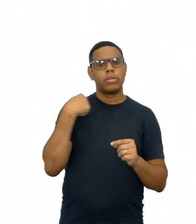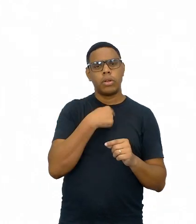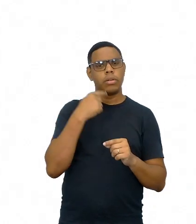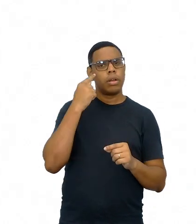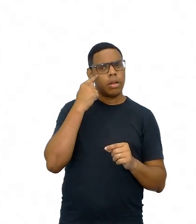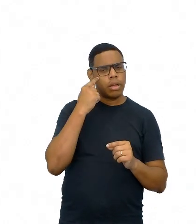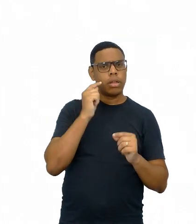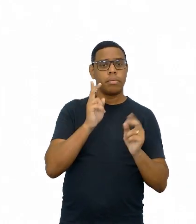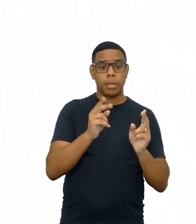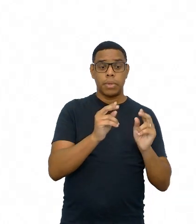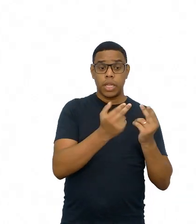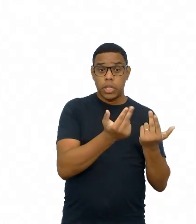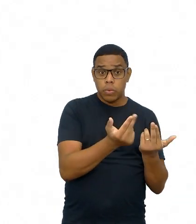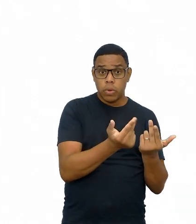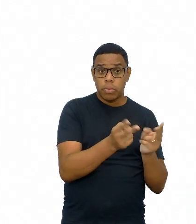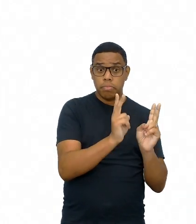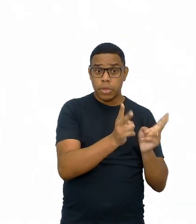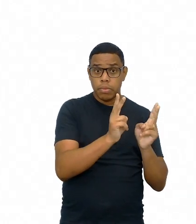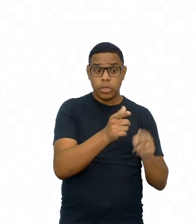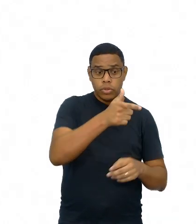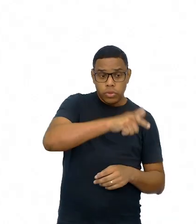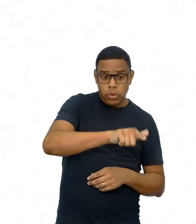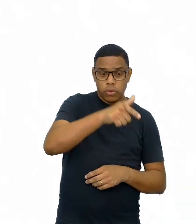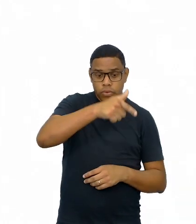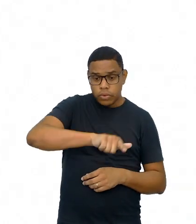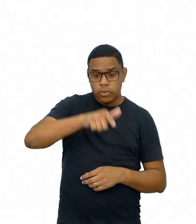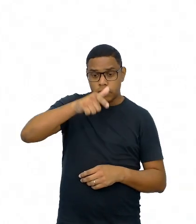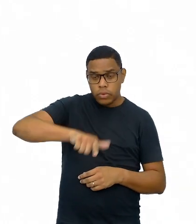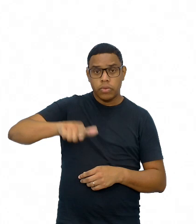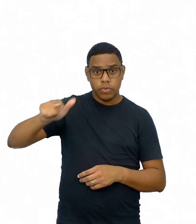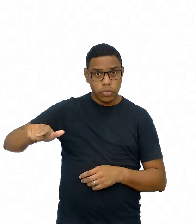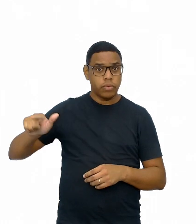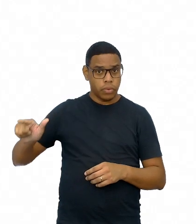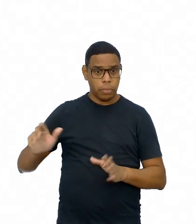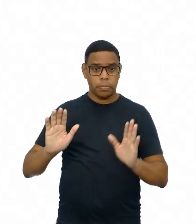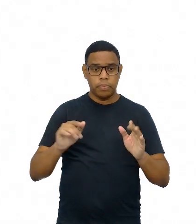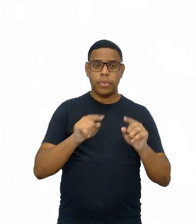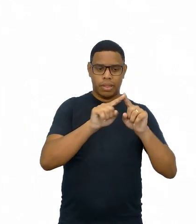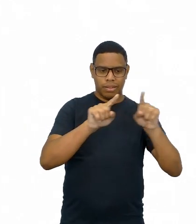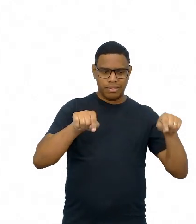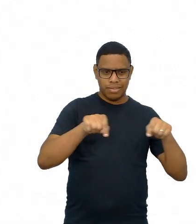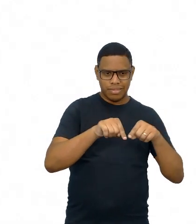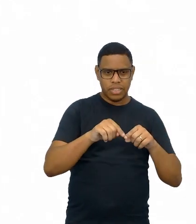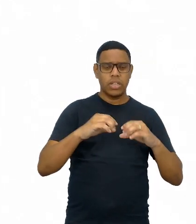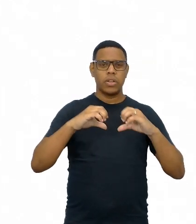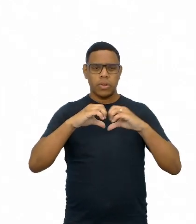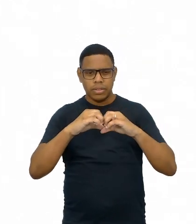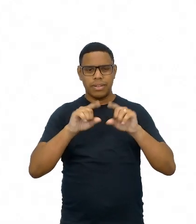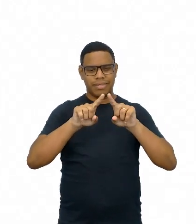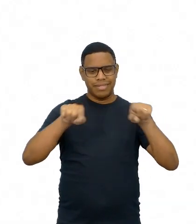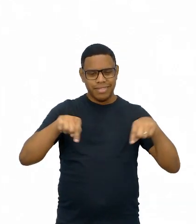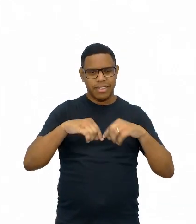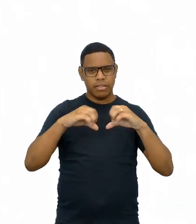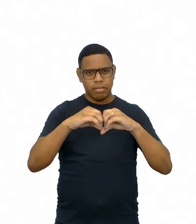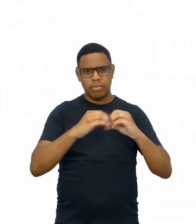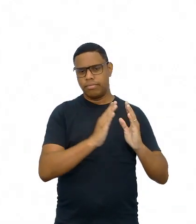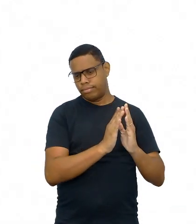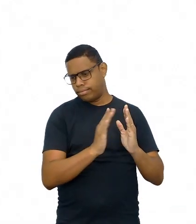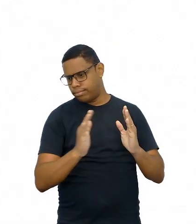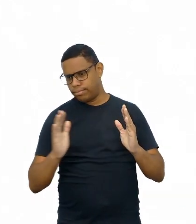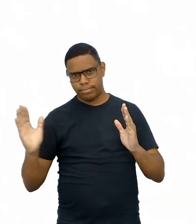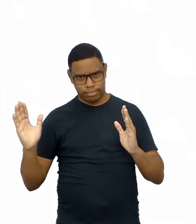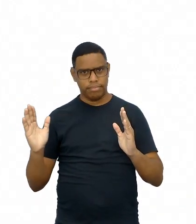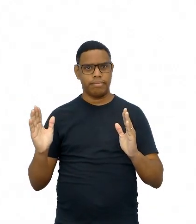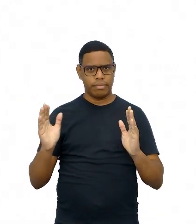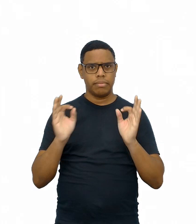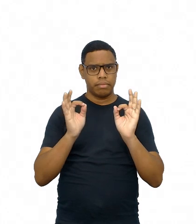inferir sempre quais serão as próximas figuras. Então, eu tenho triângulo, coração, e assim por diante,